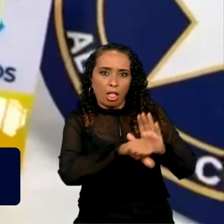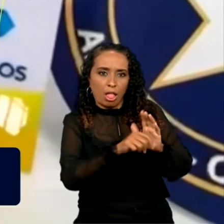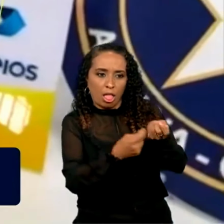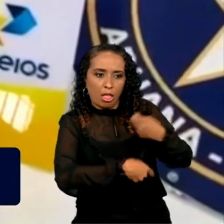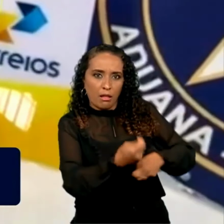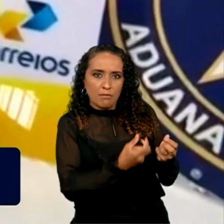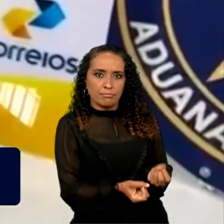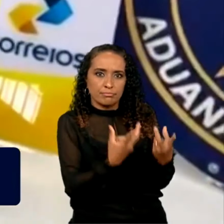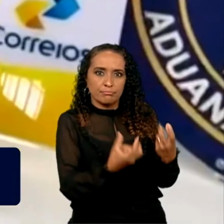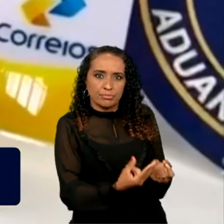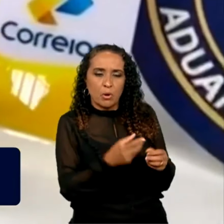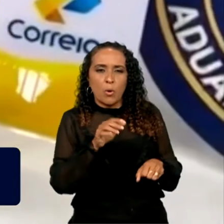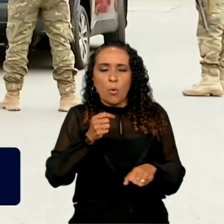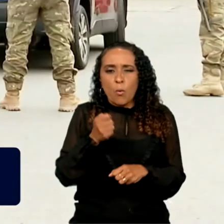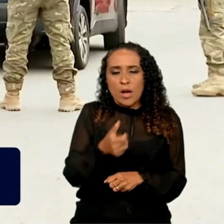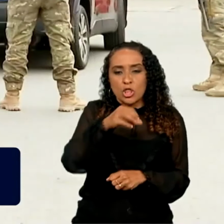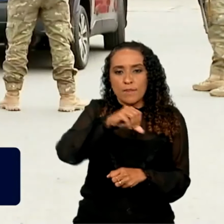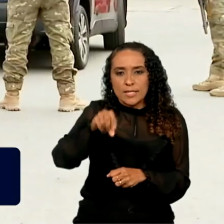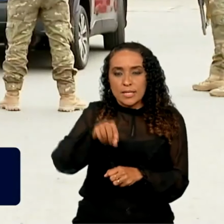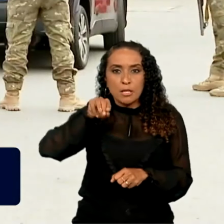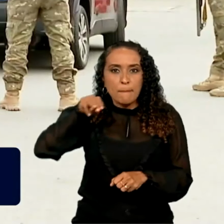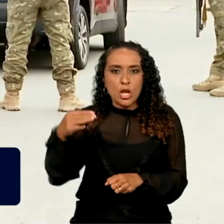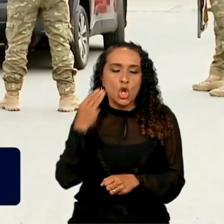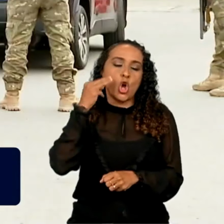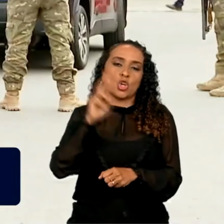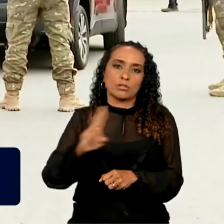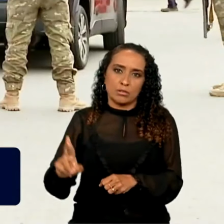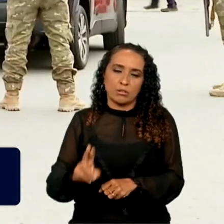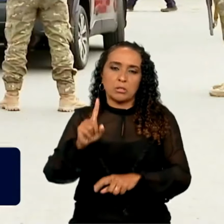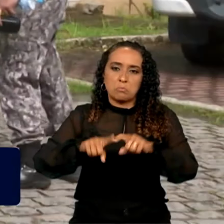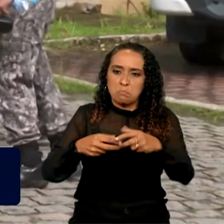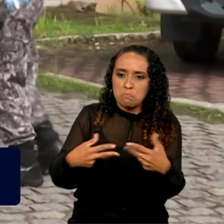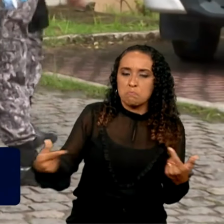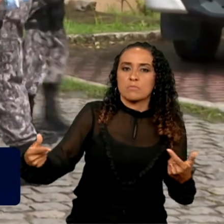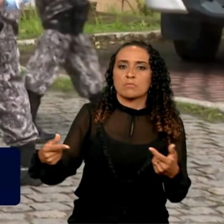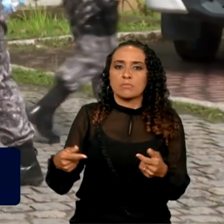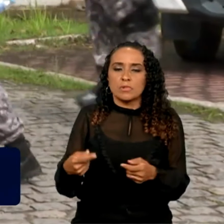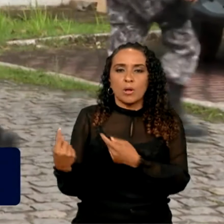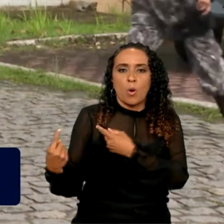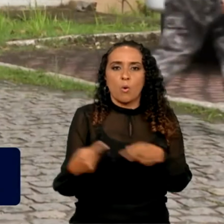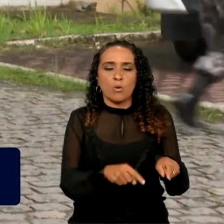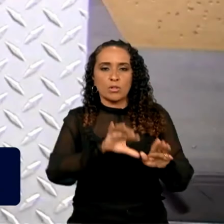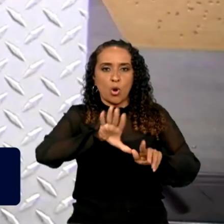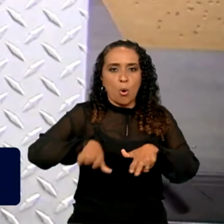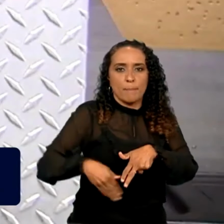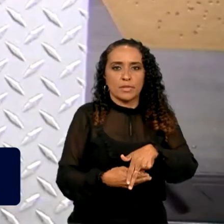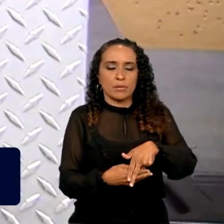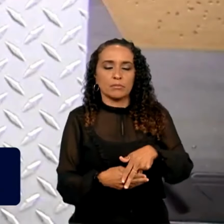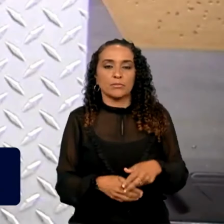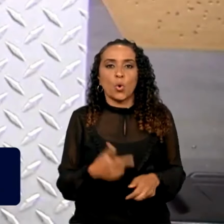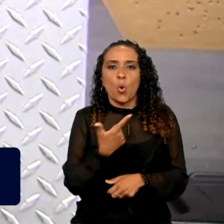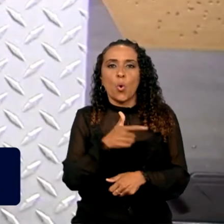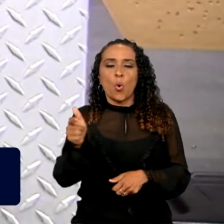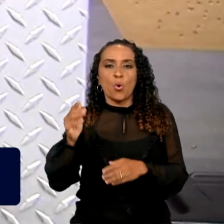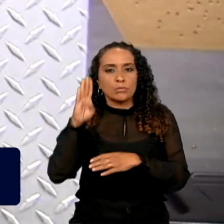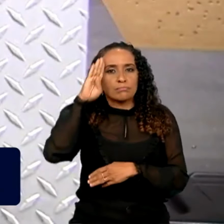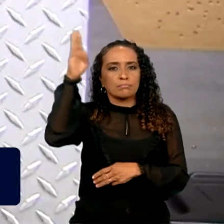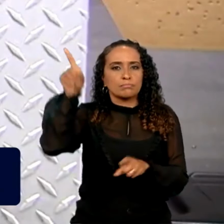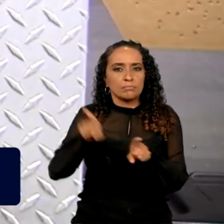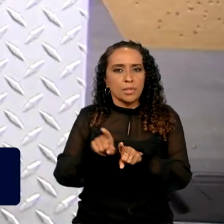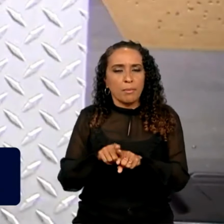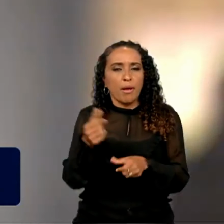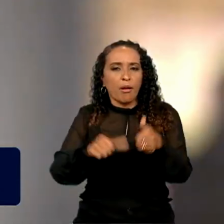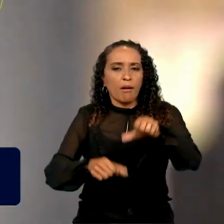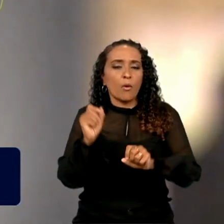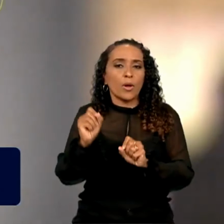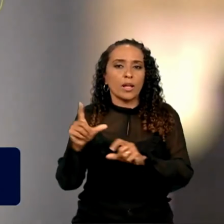quase 900 milhões de reais de bens e valores apreendidos no combate à corrupção. Outro destaque do balanço foi